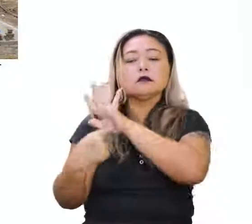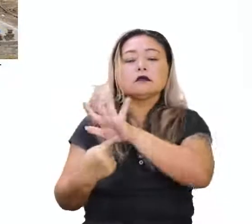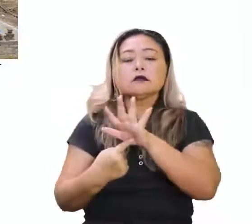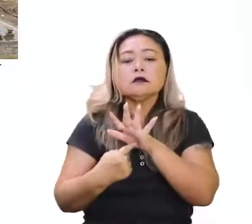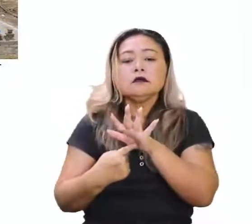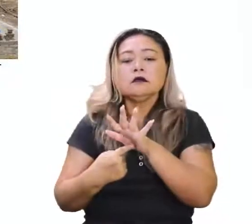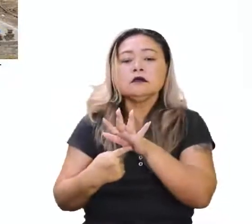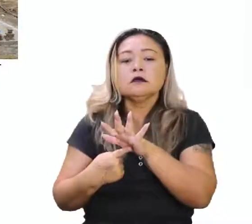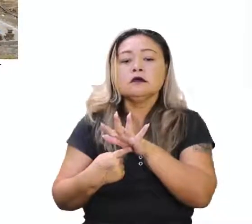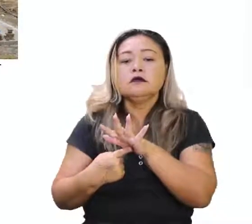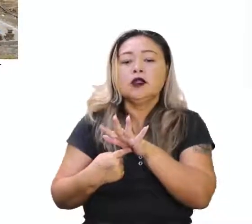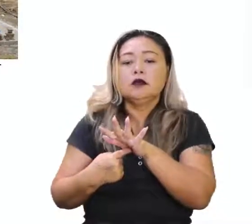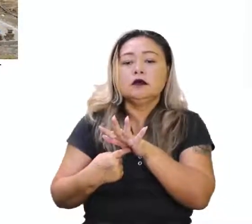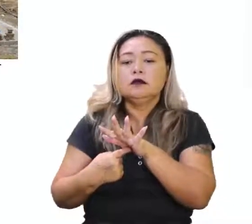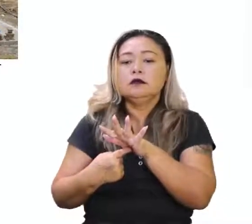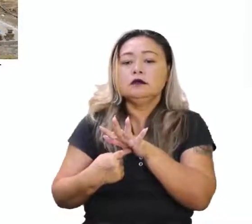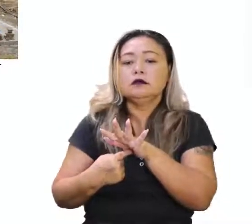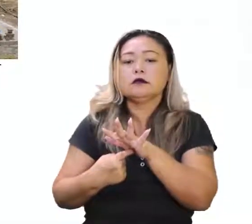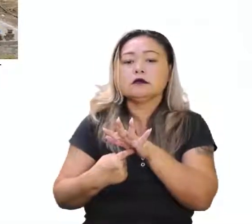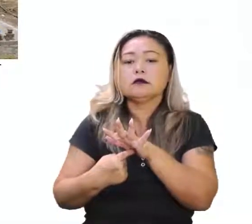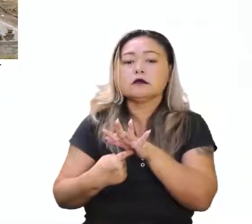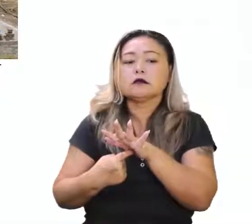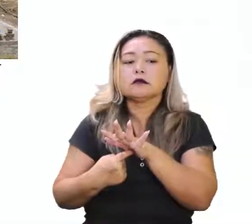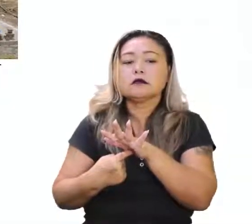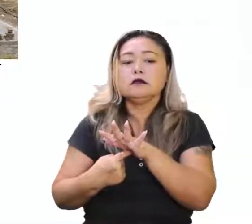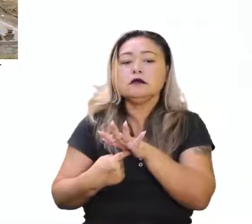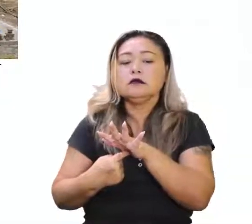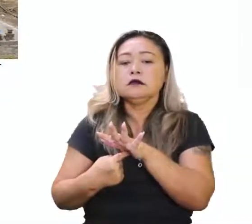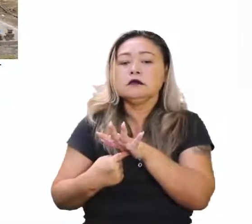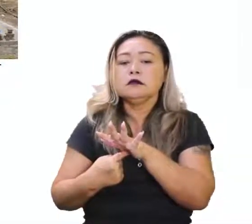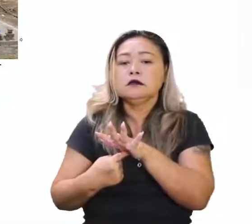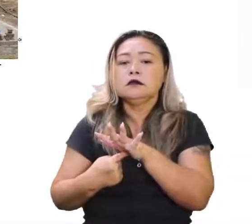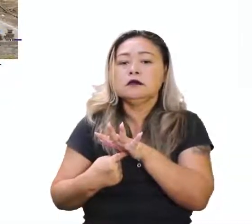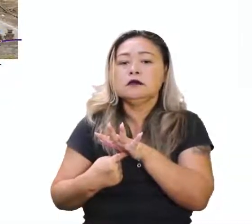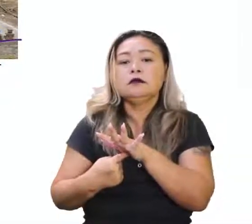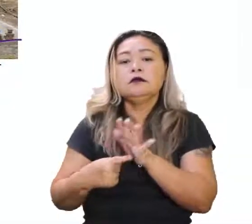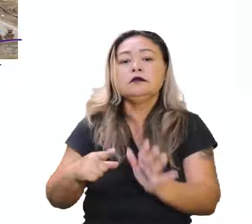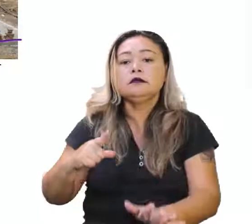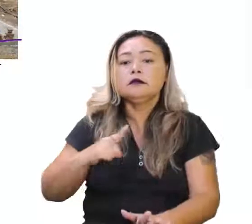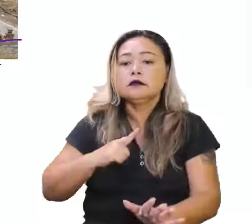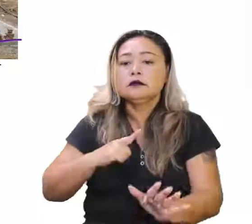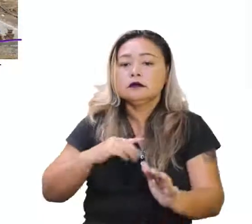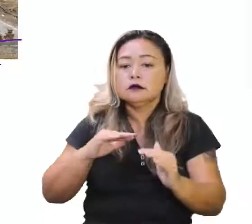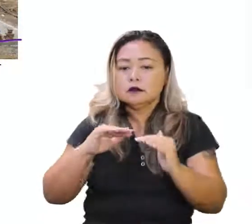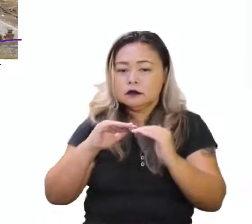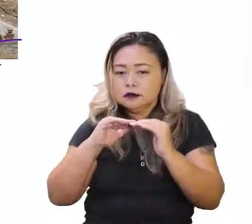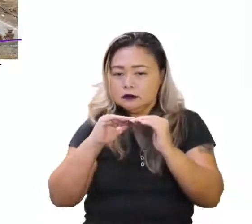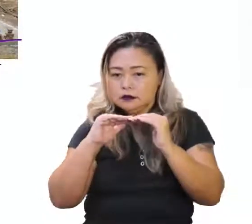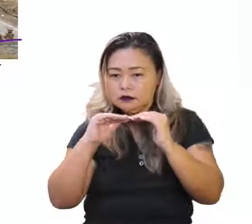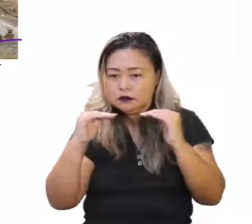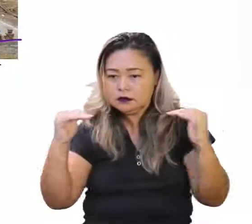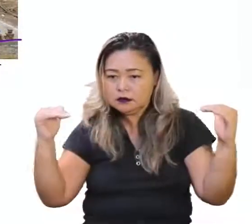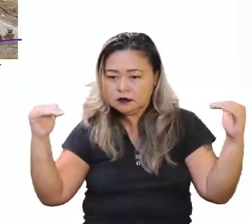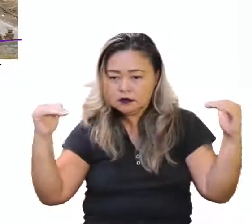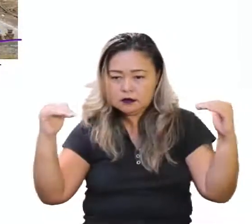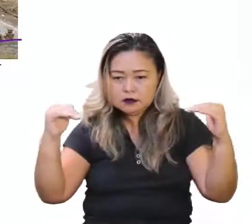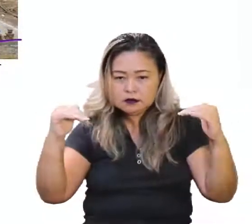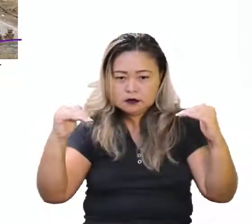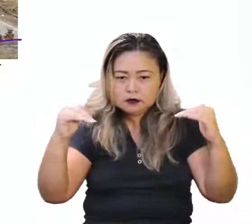para vocês. Deixa eu ver se está funcionando. Tá. Ó, tem um declive.